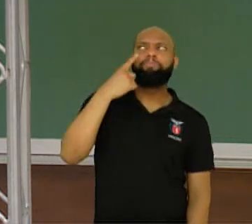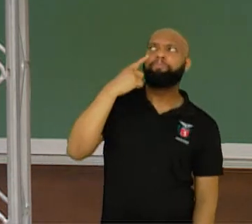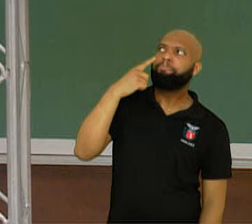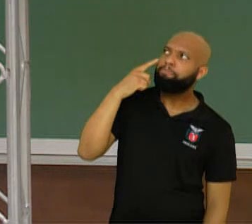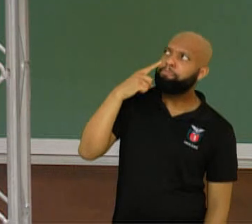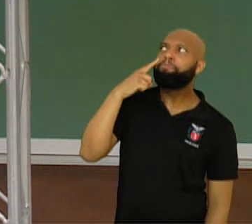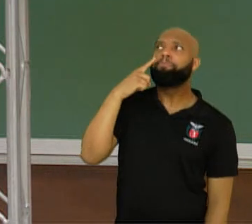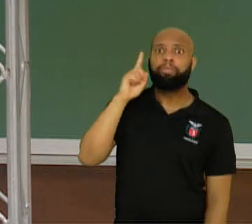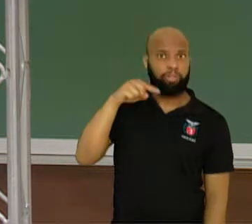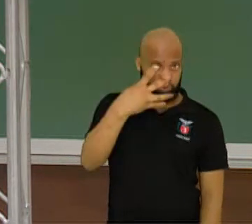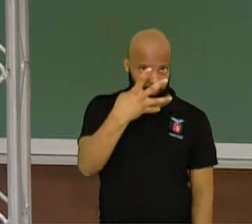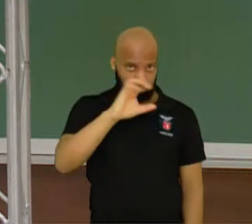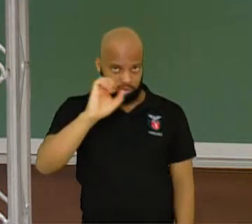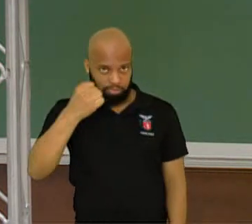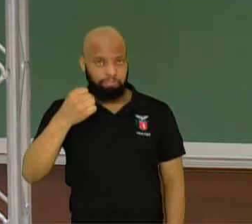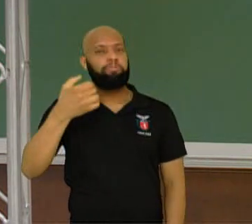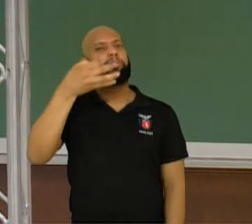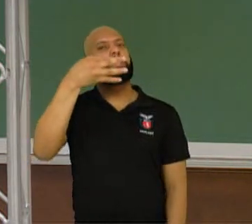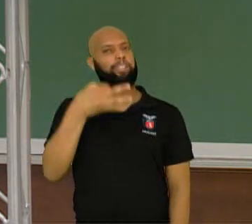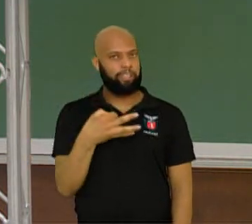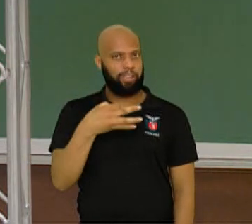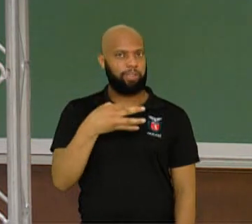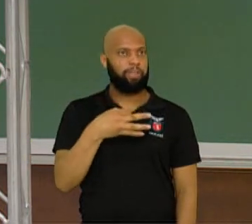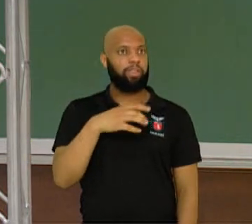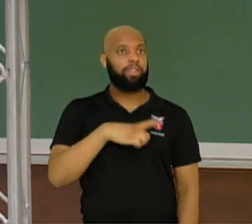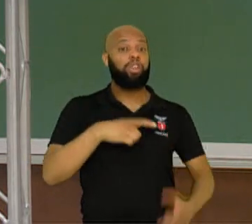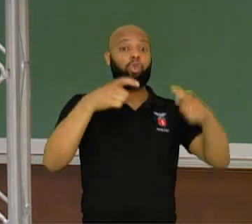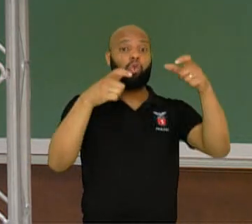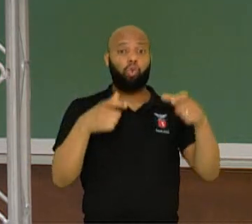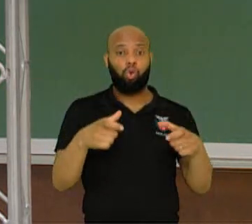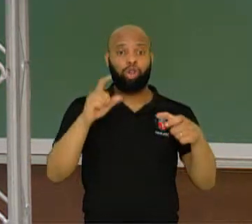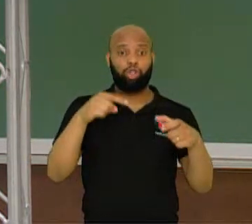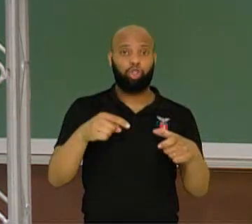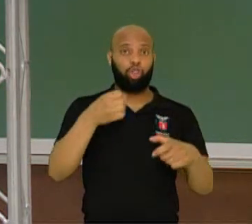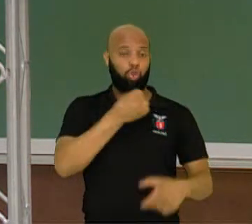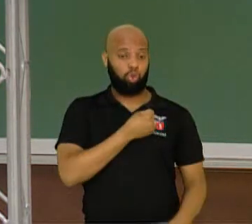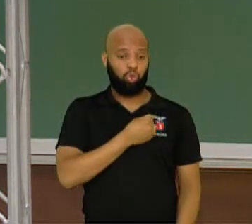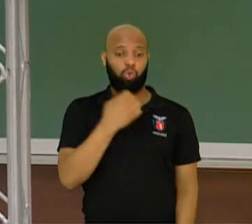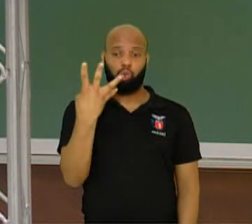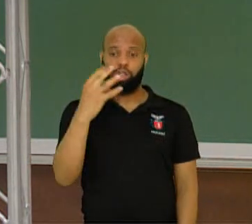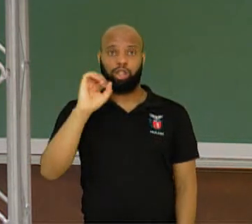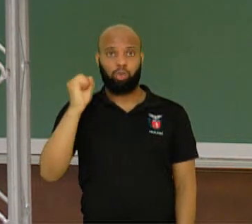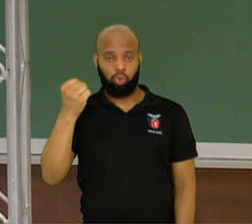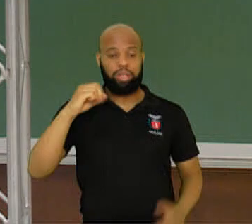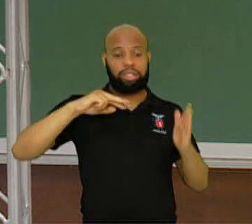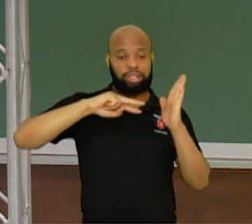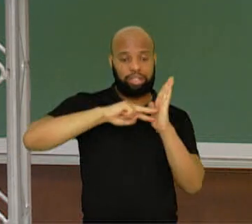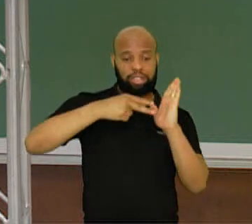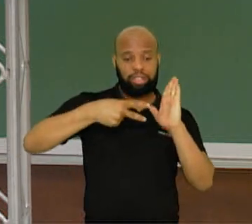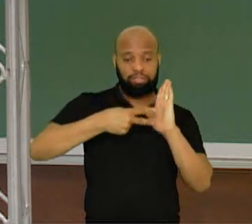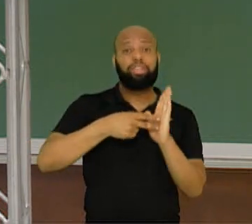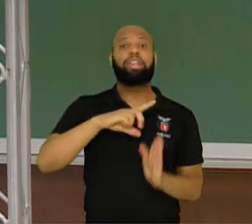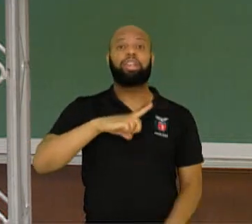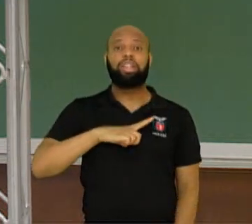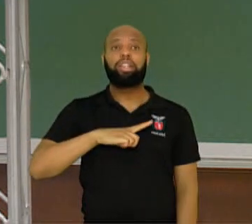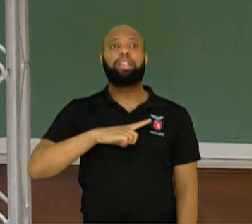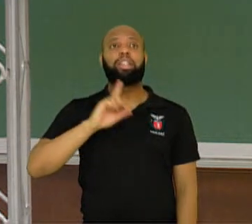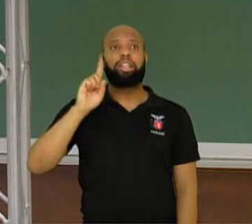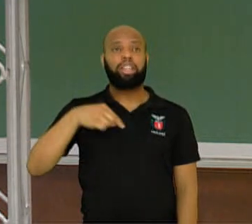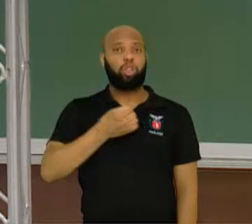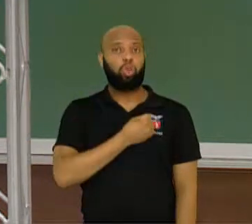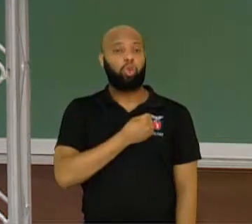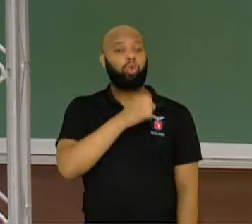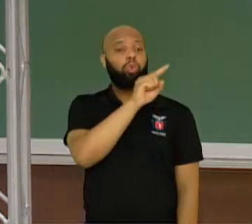Fabiano, 48? Isso mesmo. Então ele está na posição número 48 da tabela periódica. Ele tem o